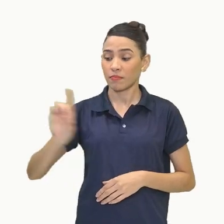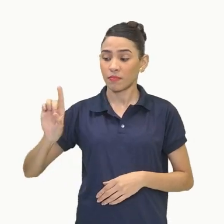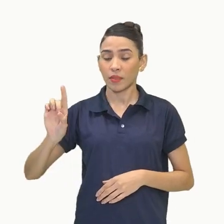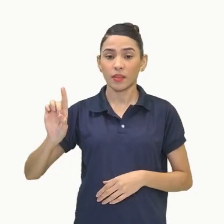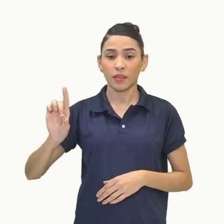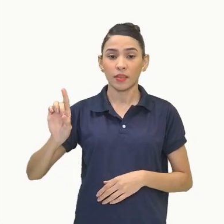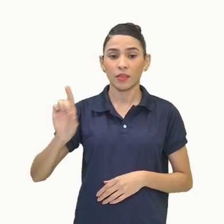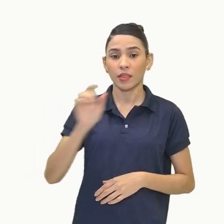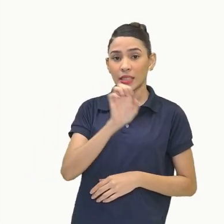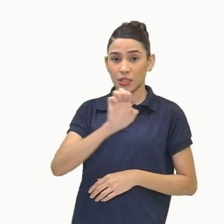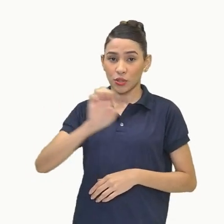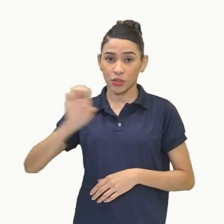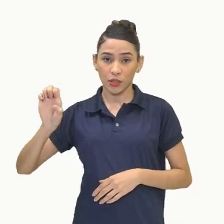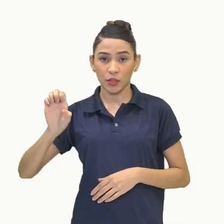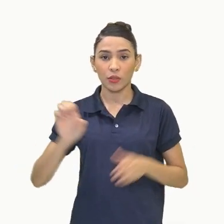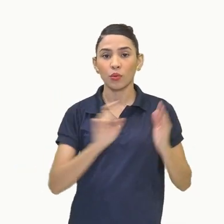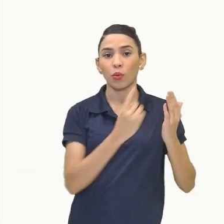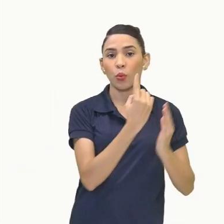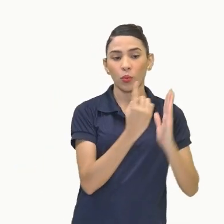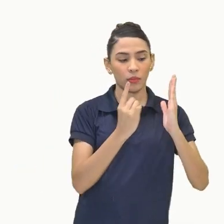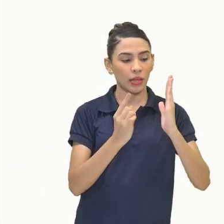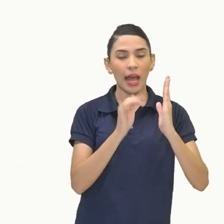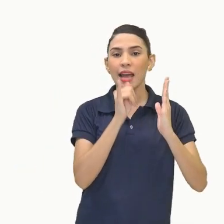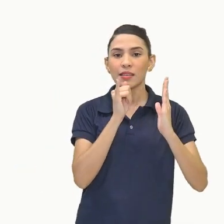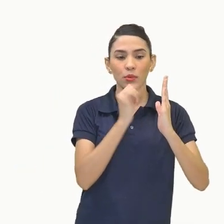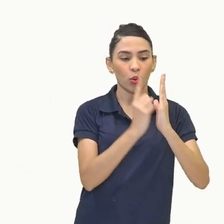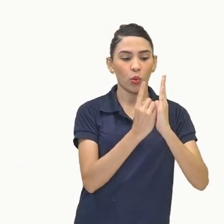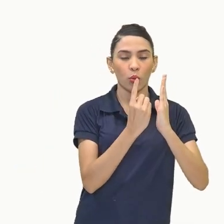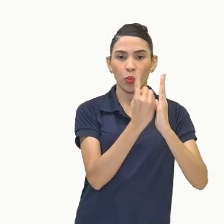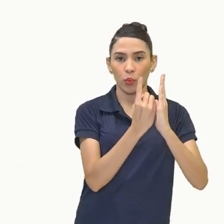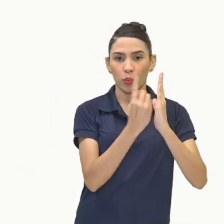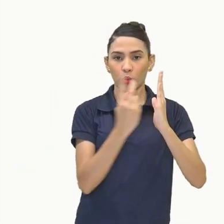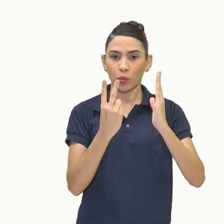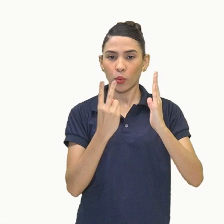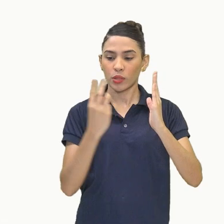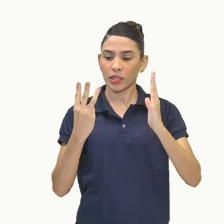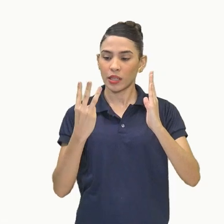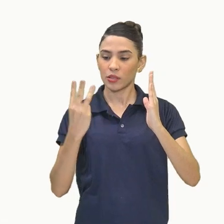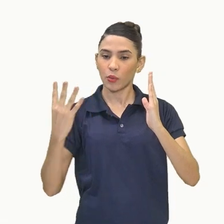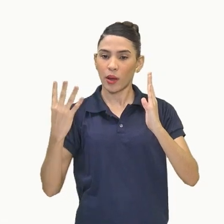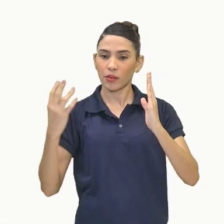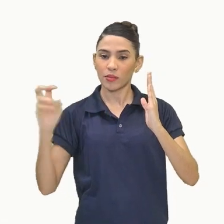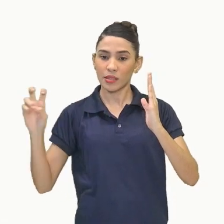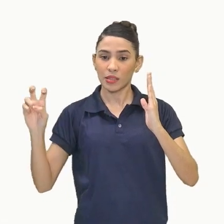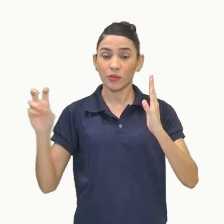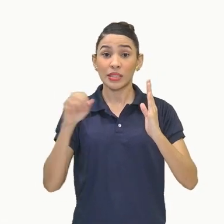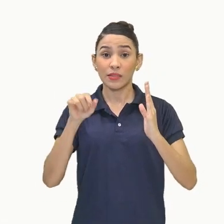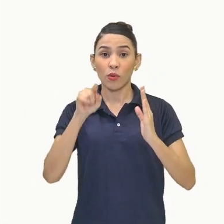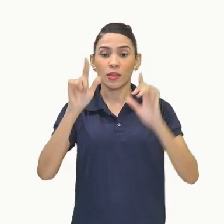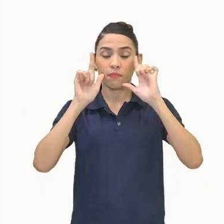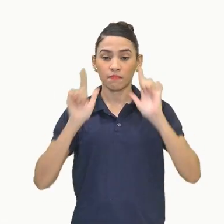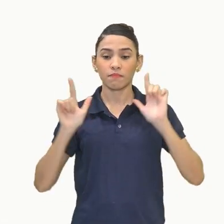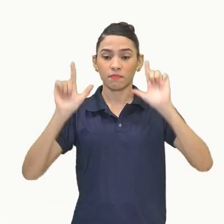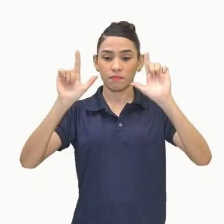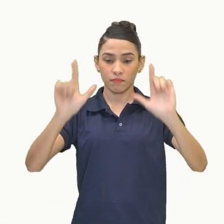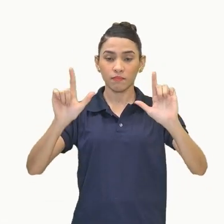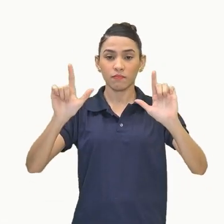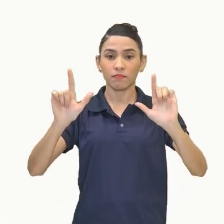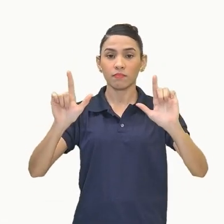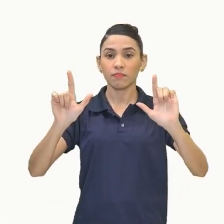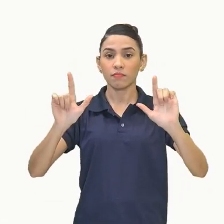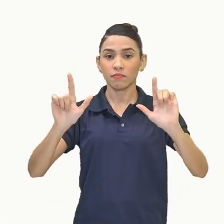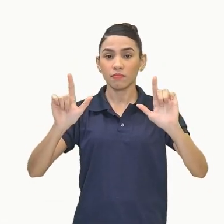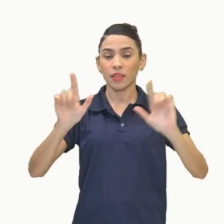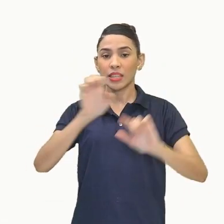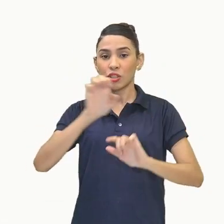aqui, para onde aponta a seta, beleza? Então, para quem está de frente para a TV, do lado esquerdo, os números sempre